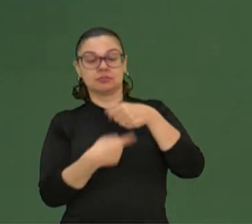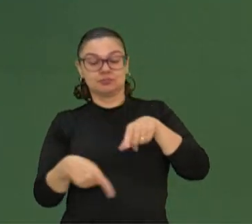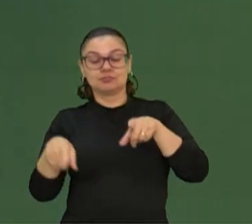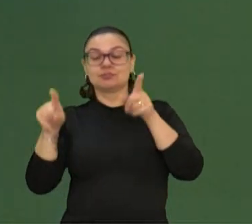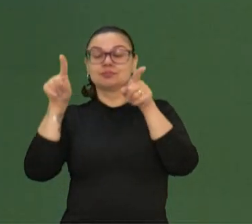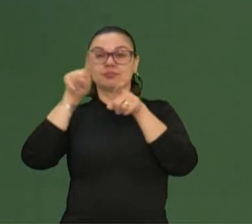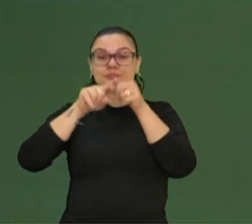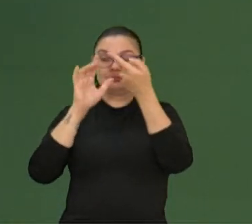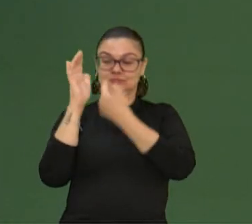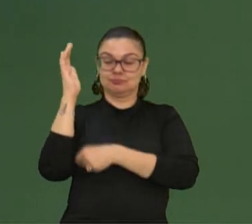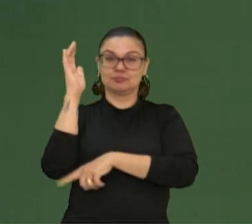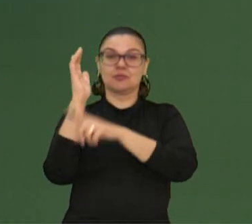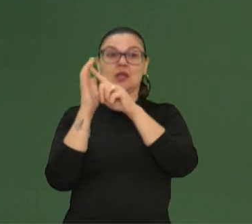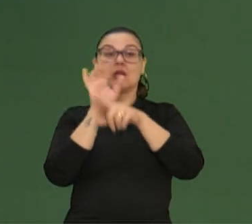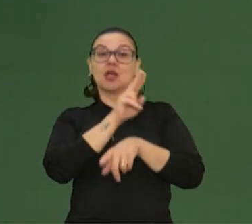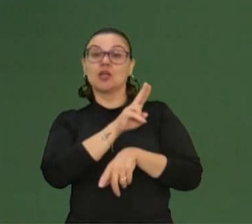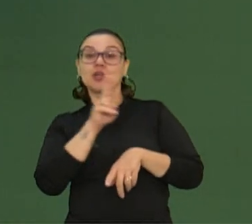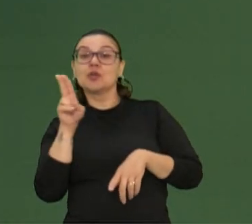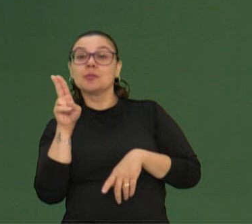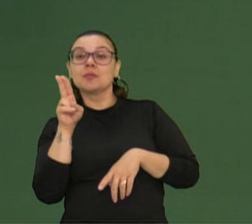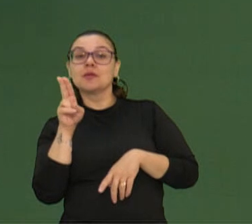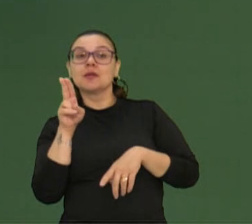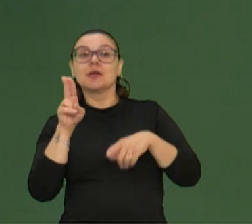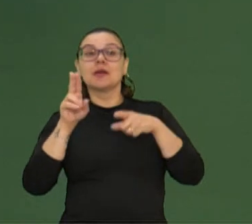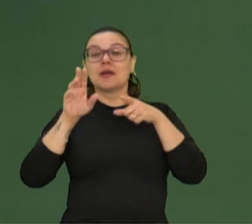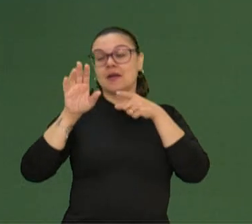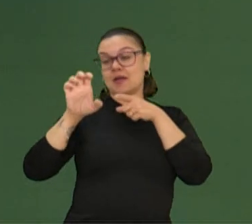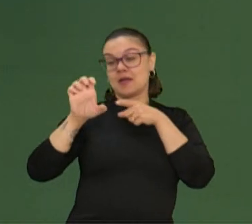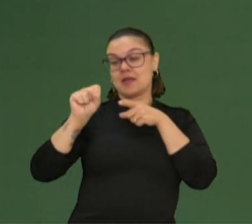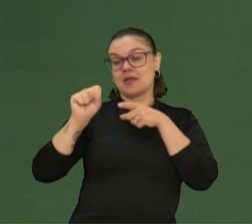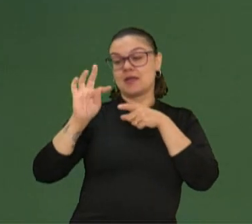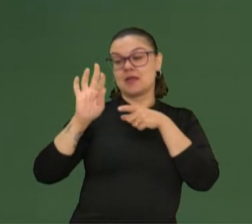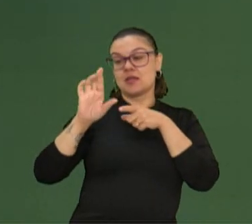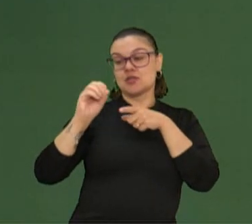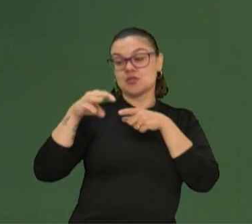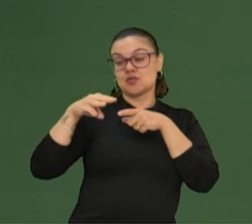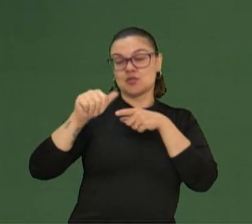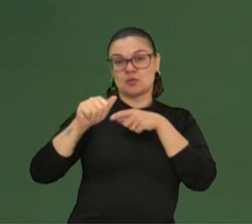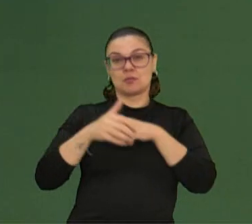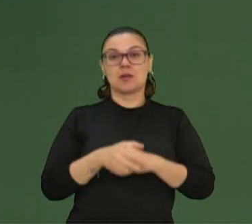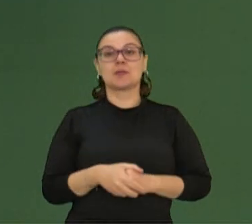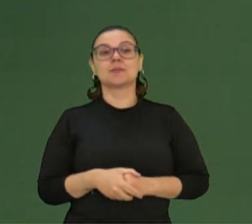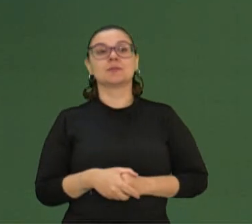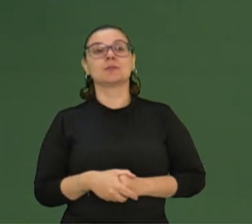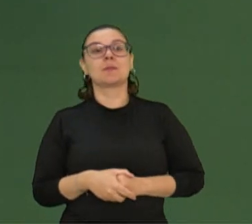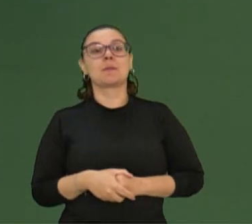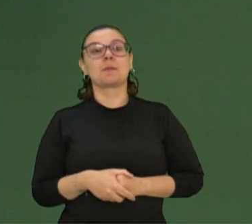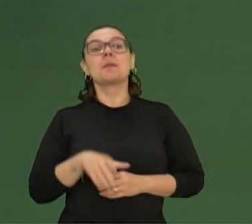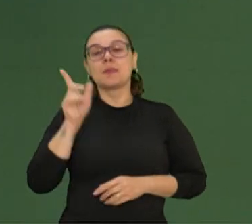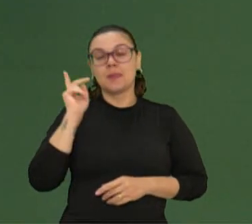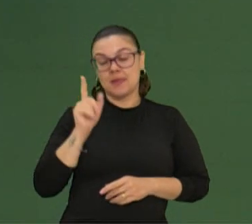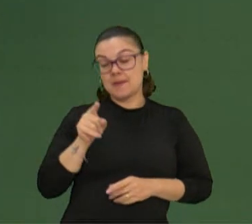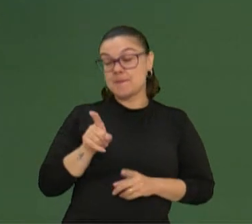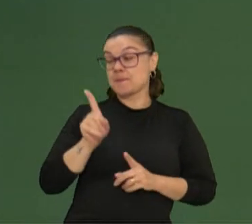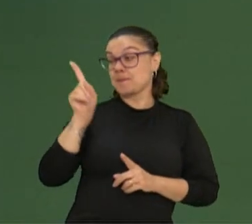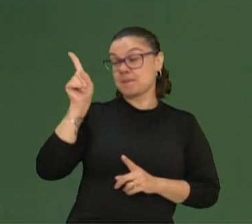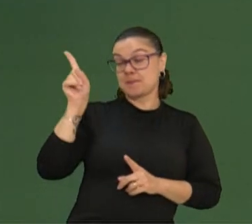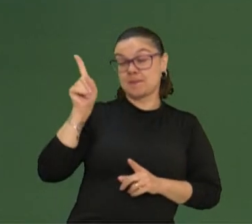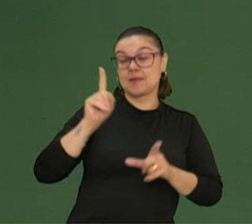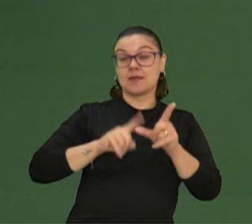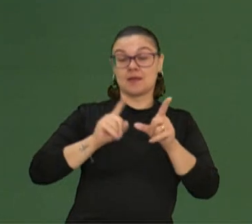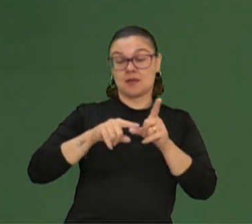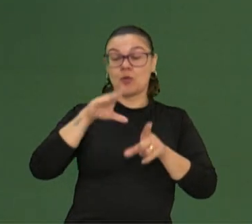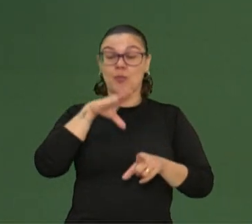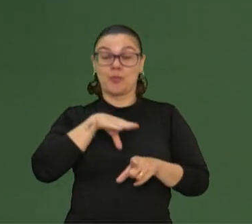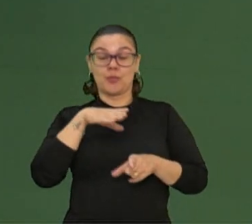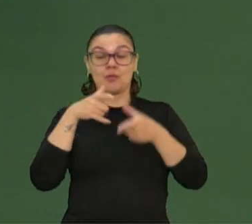fotossíntese. E esse líquido chama-se estroma. Aqui a gente pode aproveitar a palavra. A escrita na língua que está a imagem e na